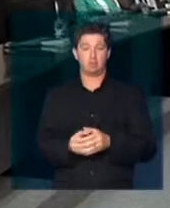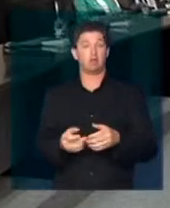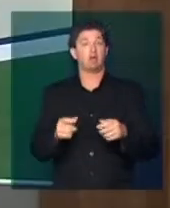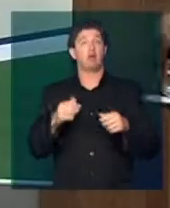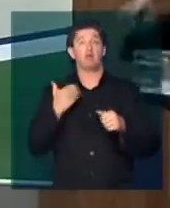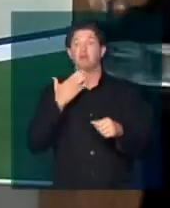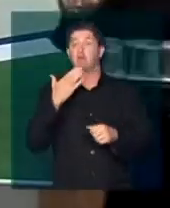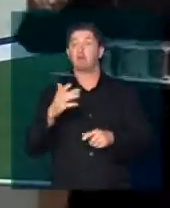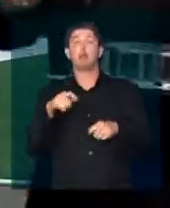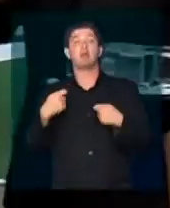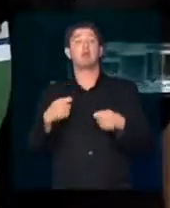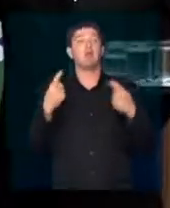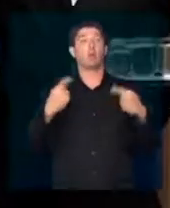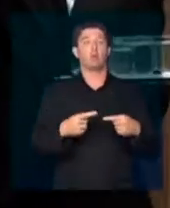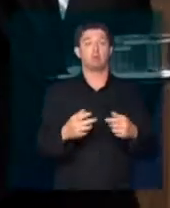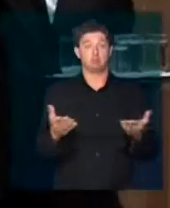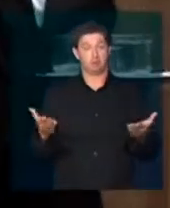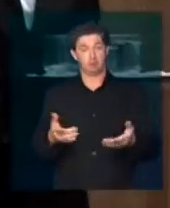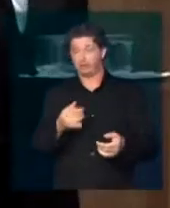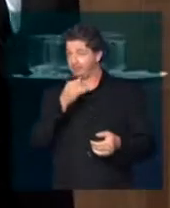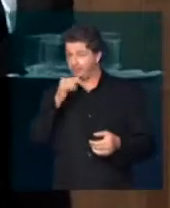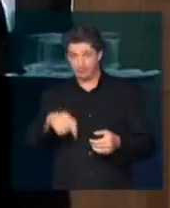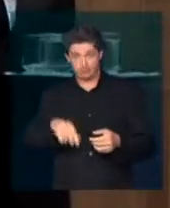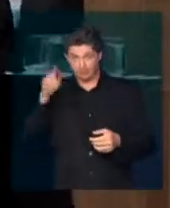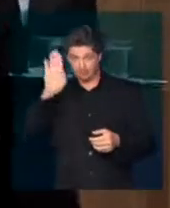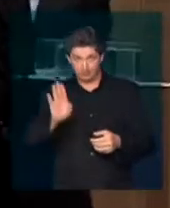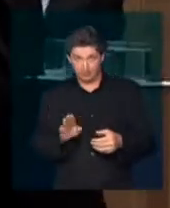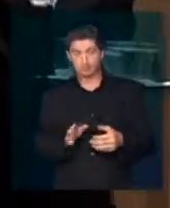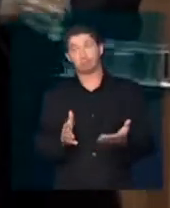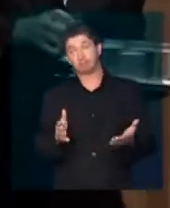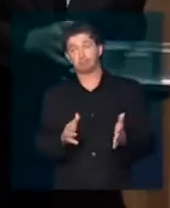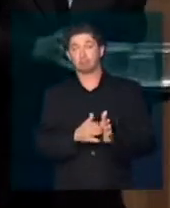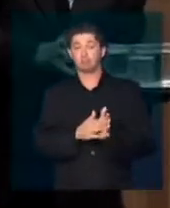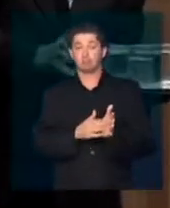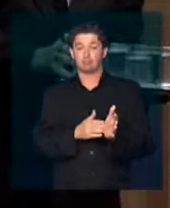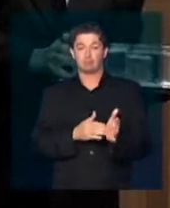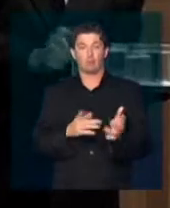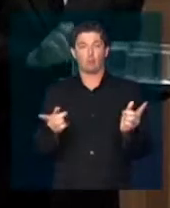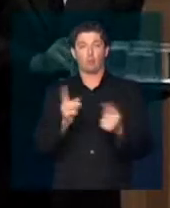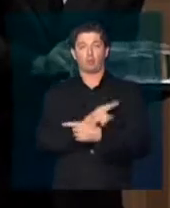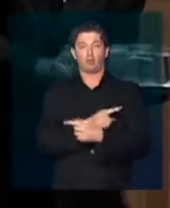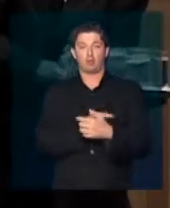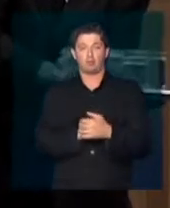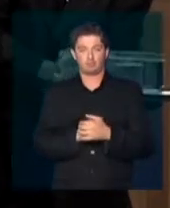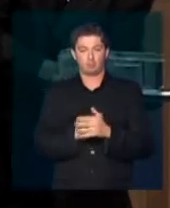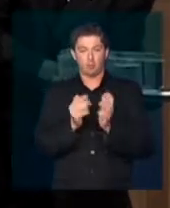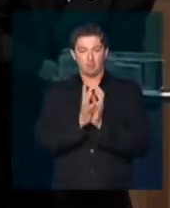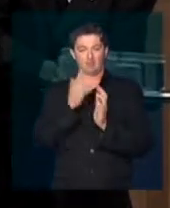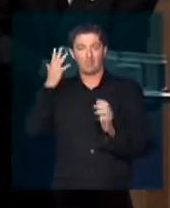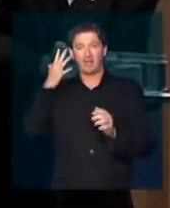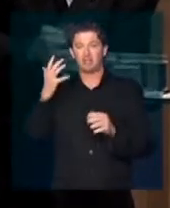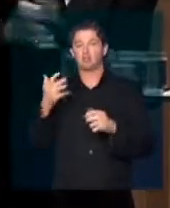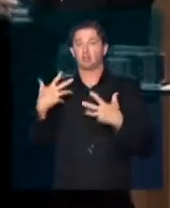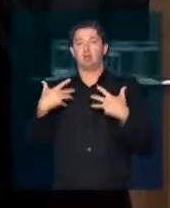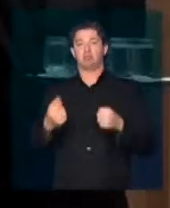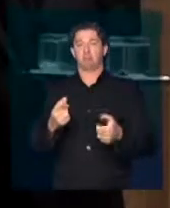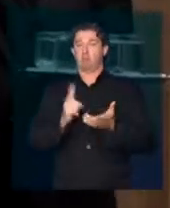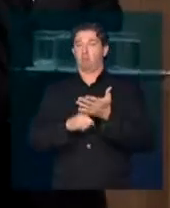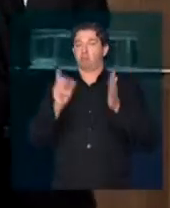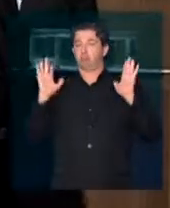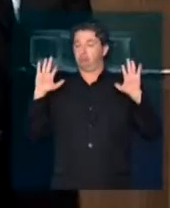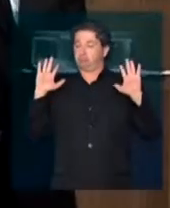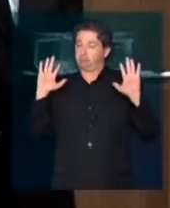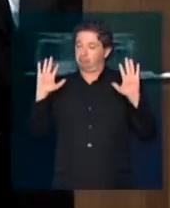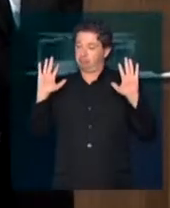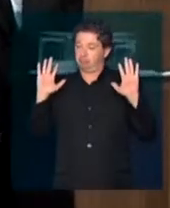está votando. E hoje, infelizmente, no Brasil, nós estamos seguindo a linha contrária. Os partidos procuram não assumir compromisso nenhum, não